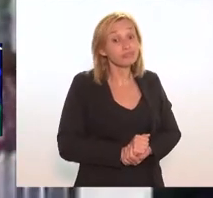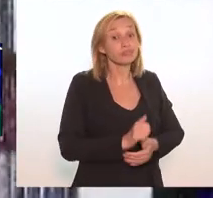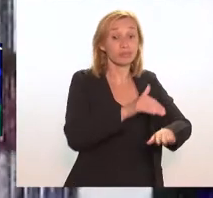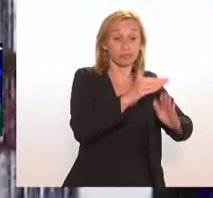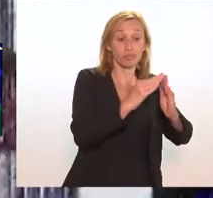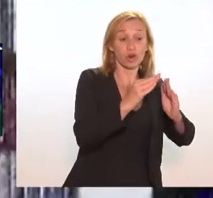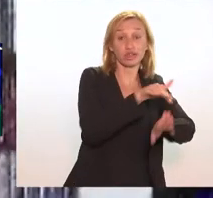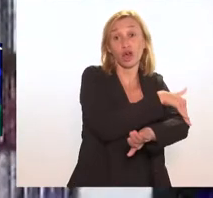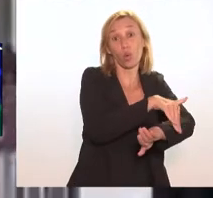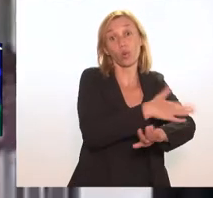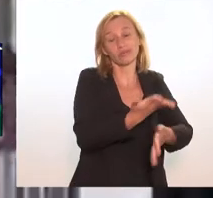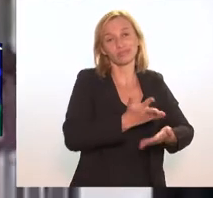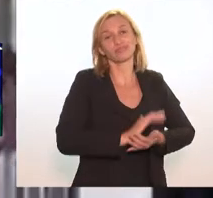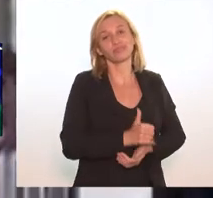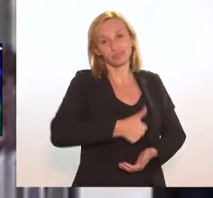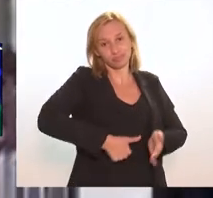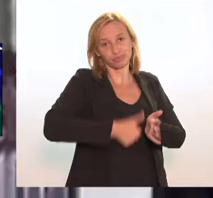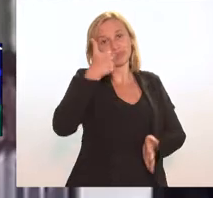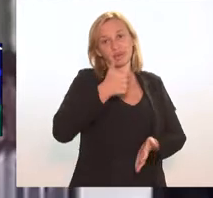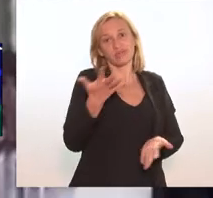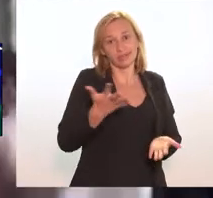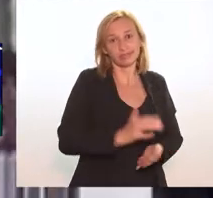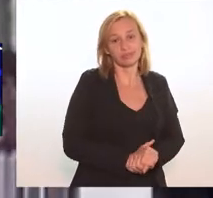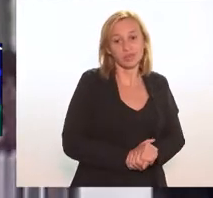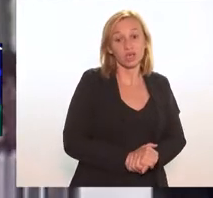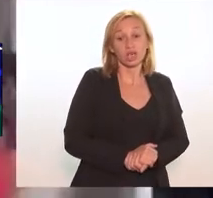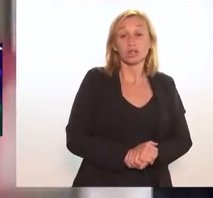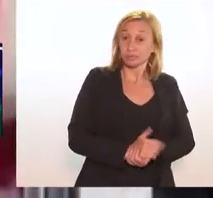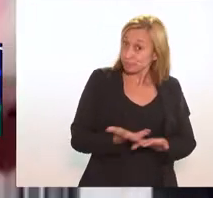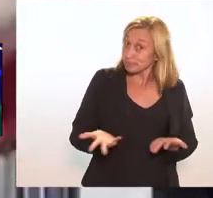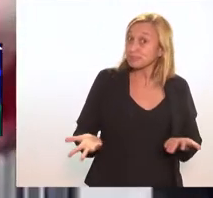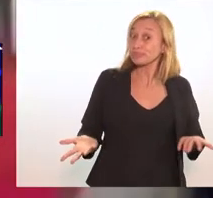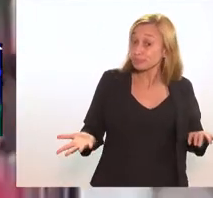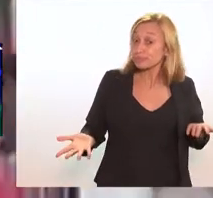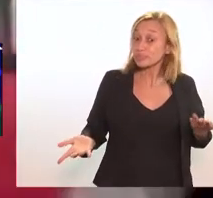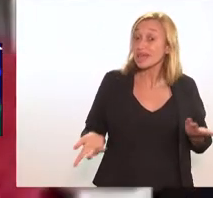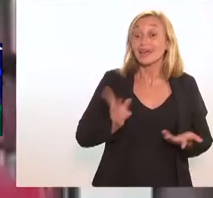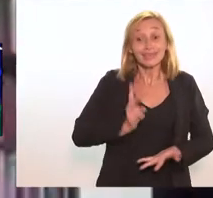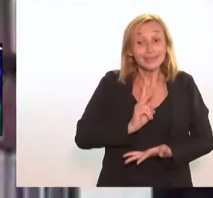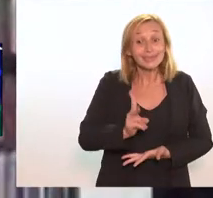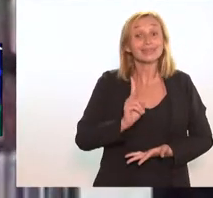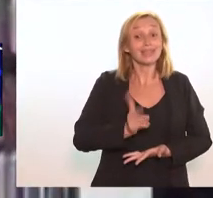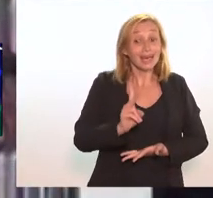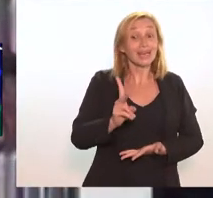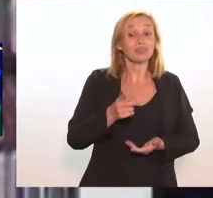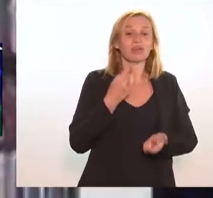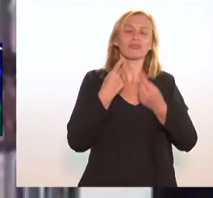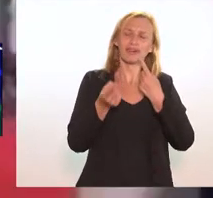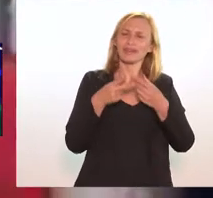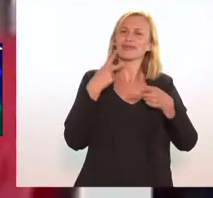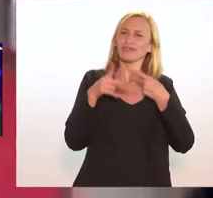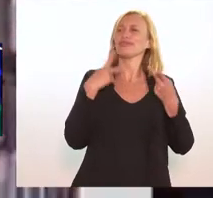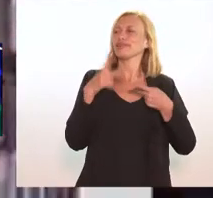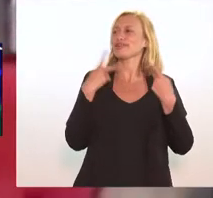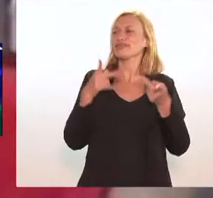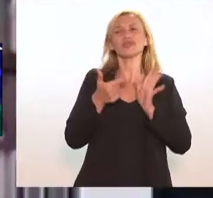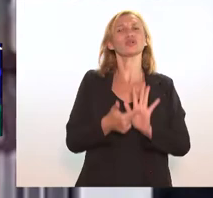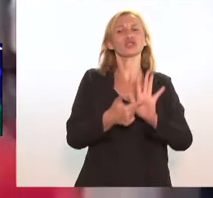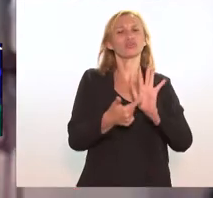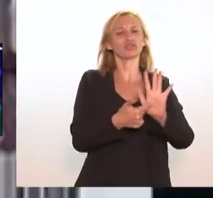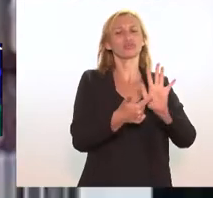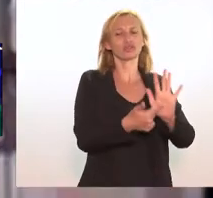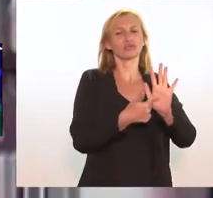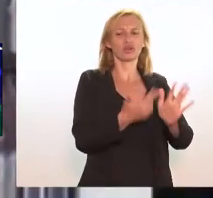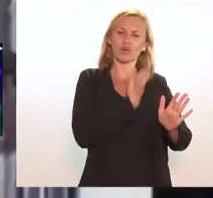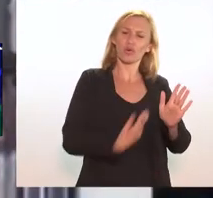nas ruas. Pela primeira vez. Inclusive, a gente... Mas a gente sempre vê um discurso mostrando para o